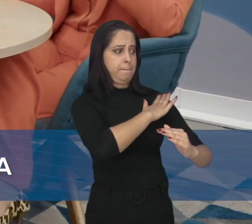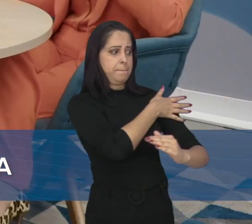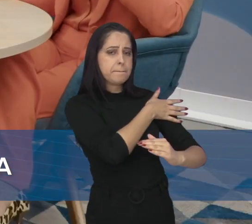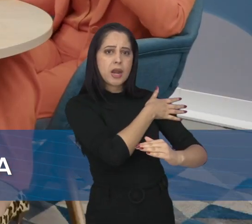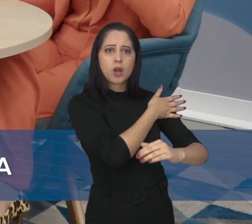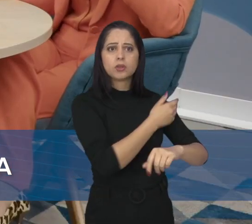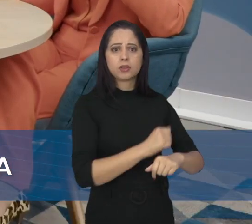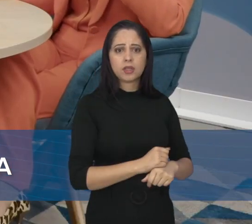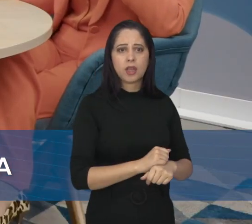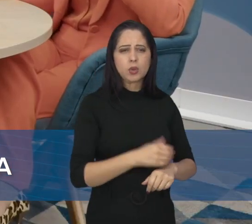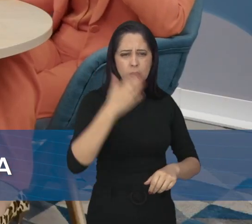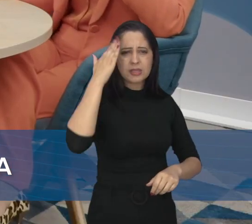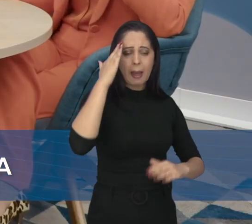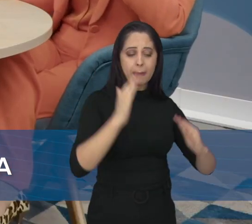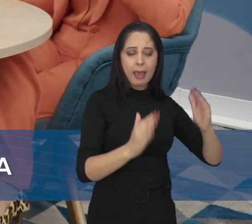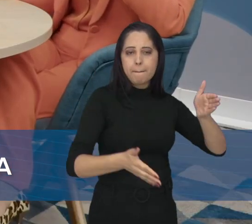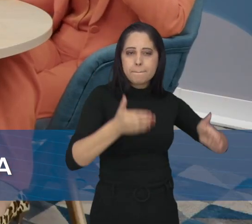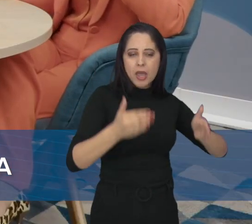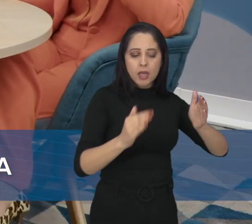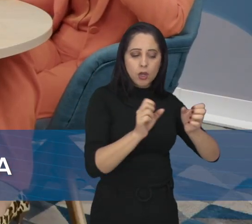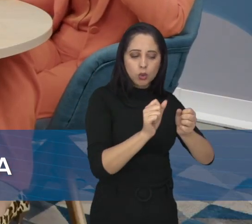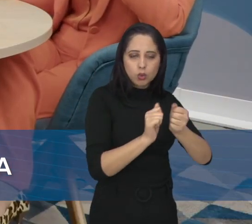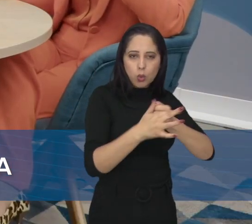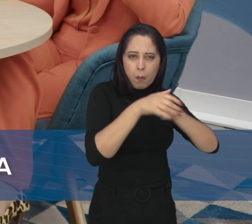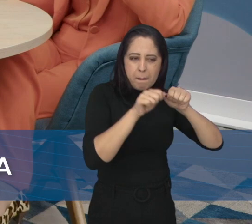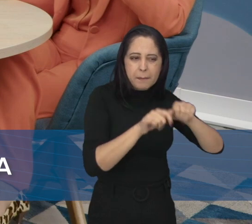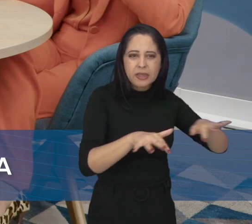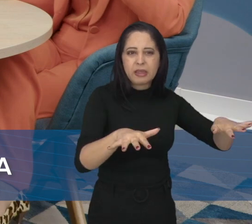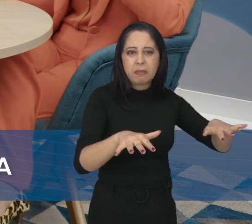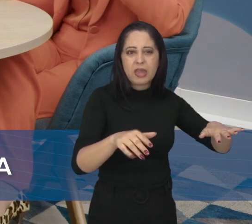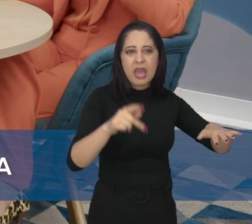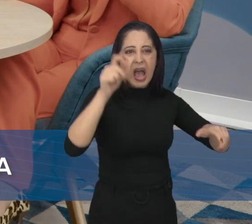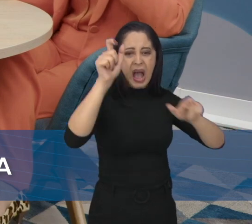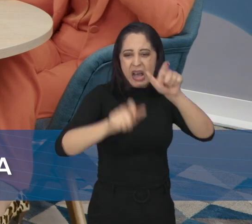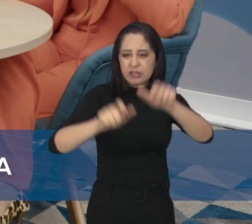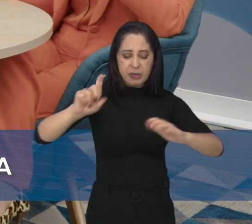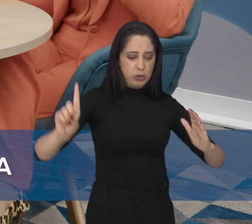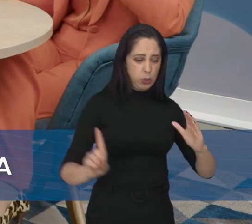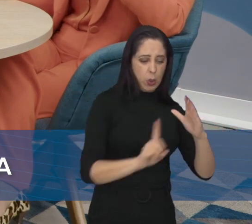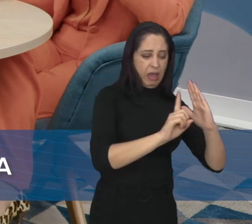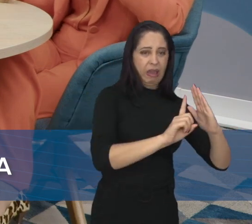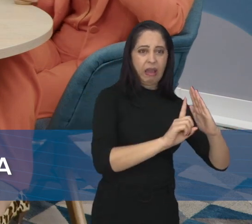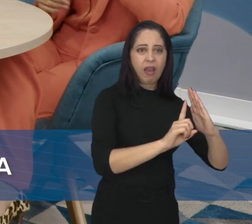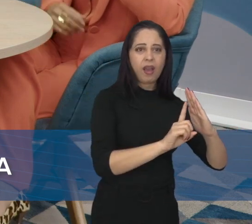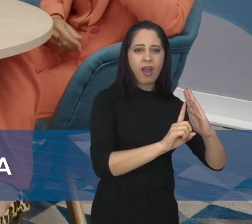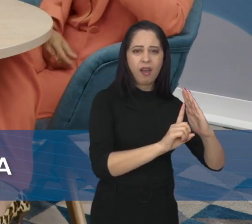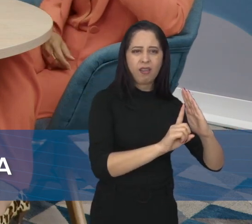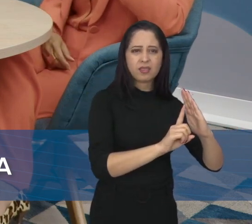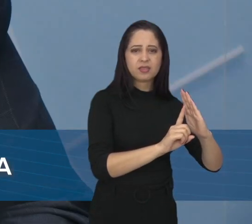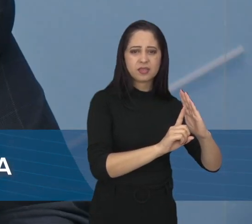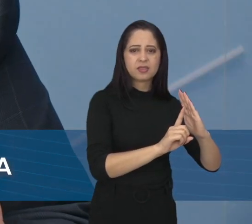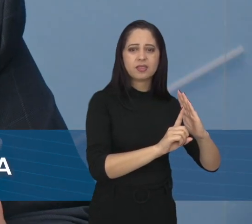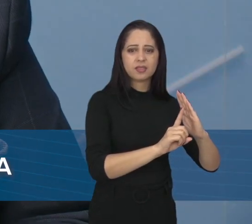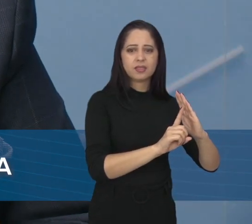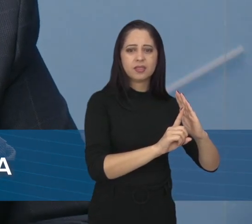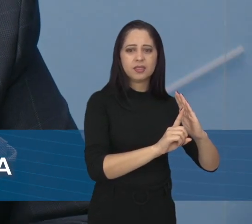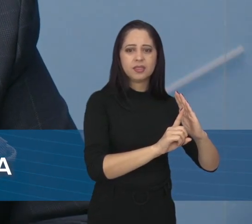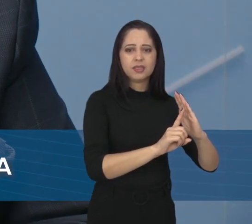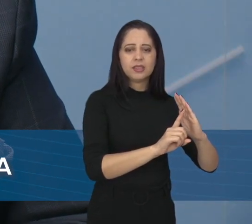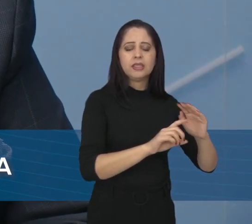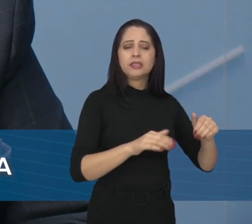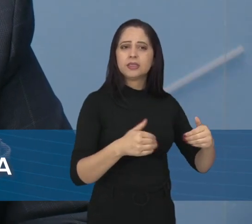estado pandêmico, onde estava todo mundo trancado, sem querer dizer se é certo ou errado, está trancado, fechar ou não fechar. De todo